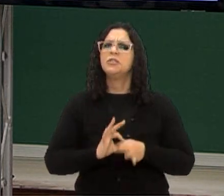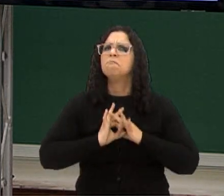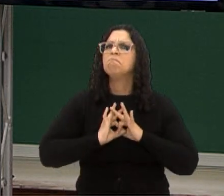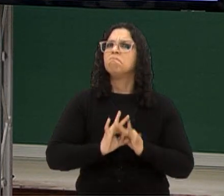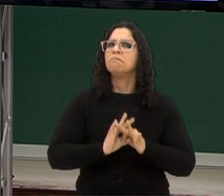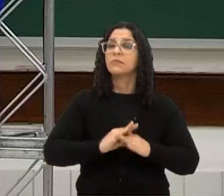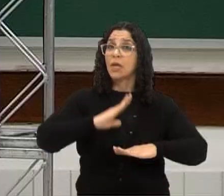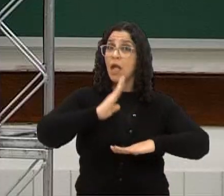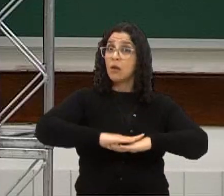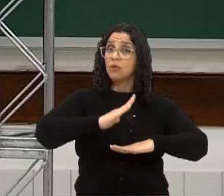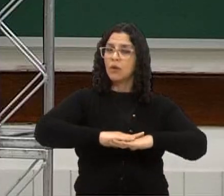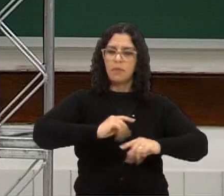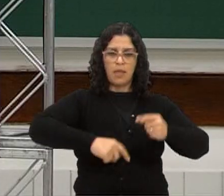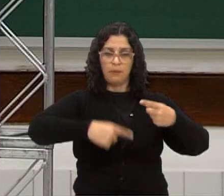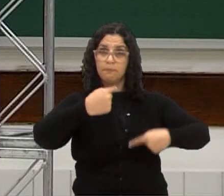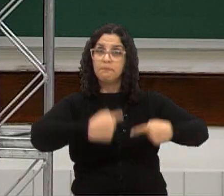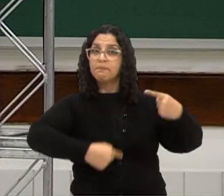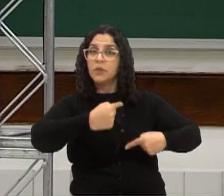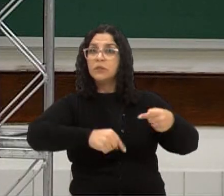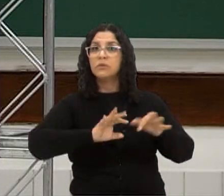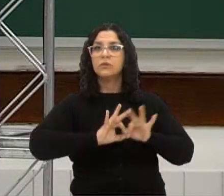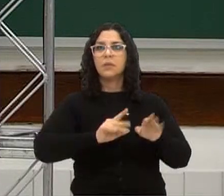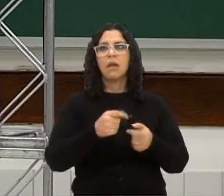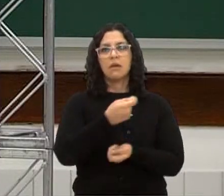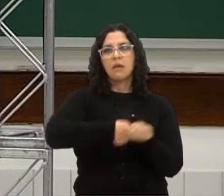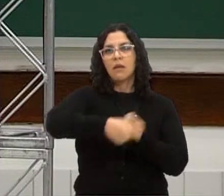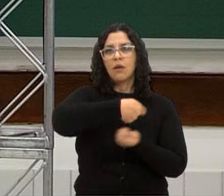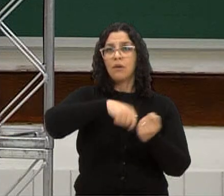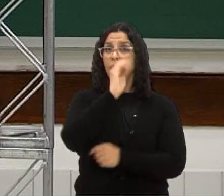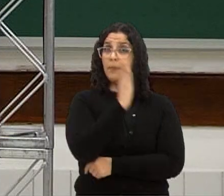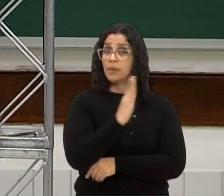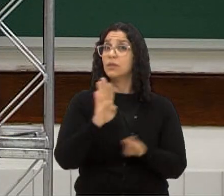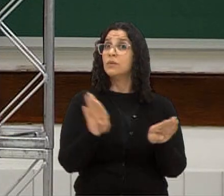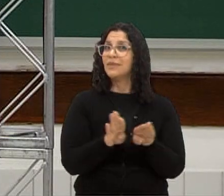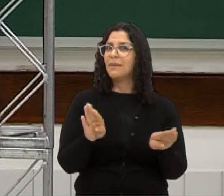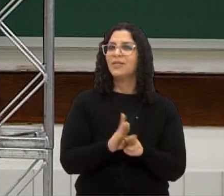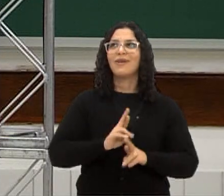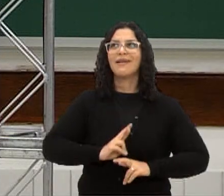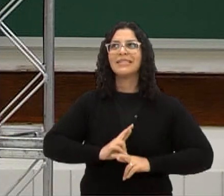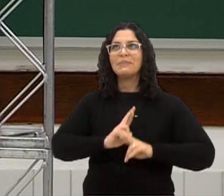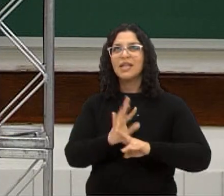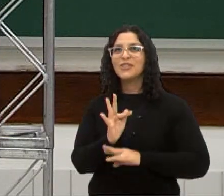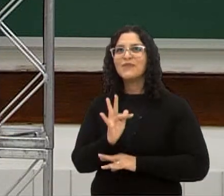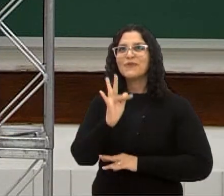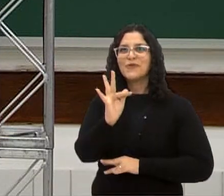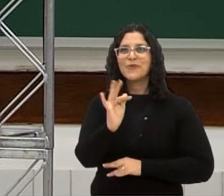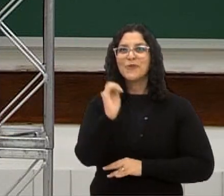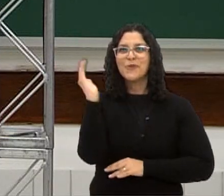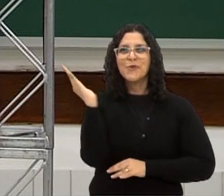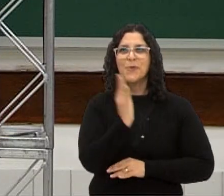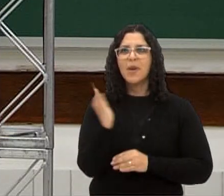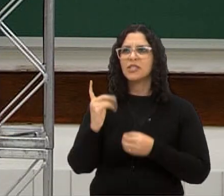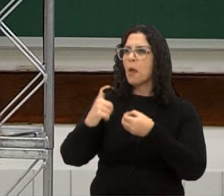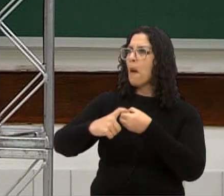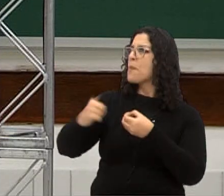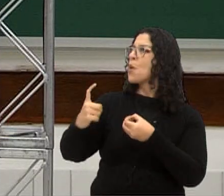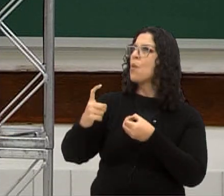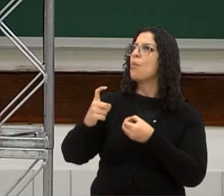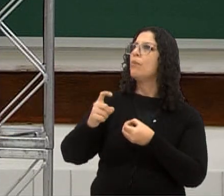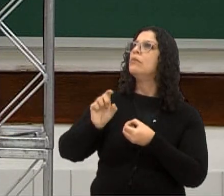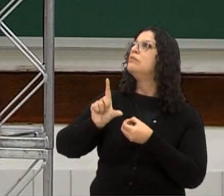consolidada a autonomia política e liberdade econômica do Brasil e ainda dava aquela esperança de uma possível